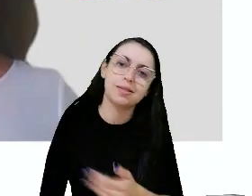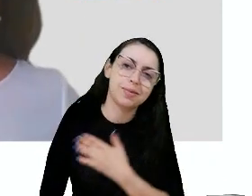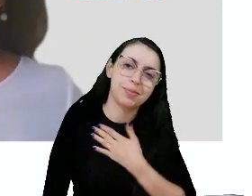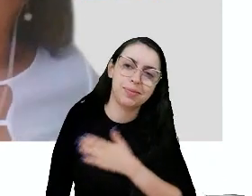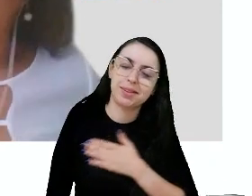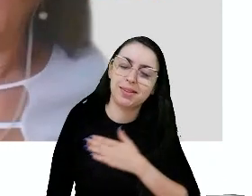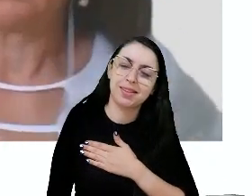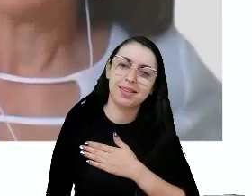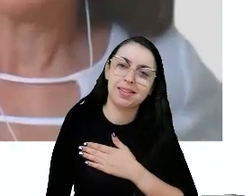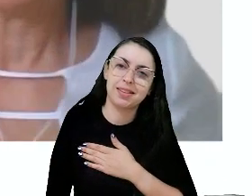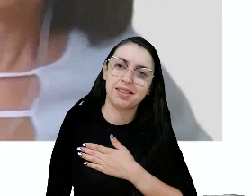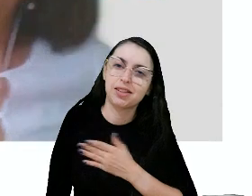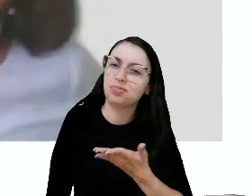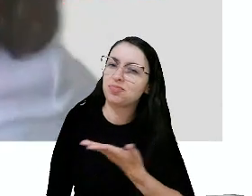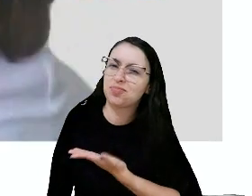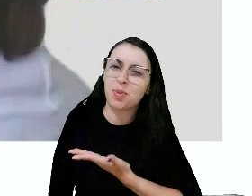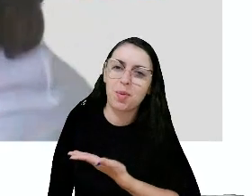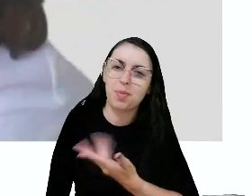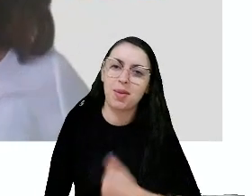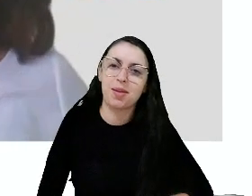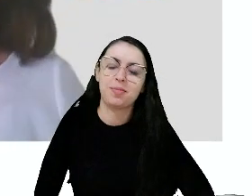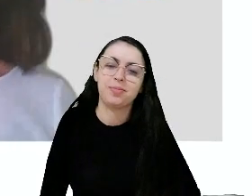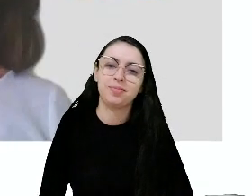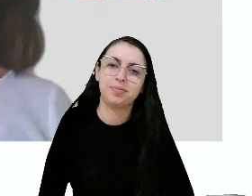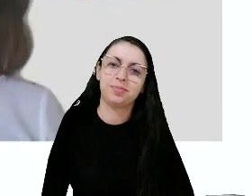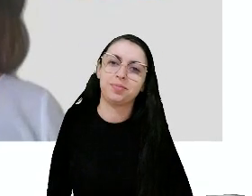do Ministério Público, queridíssima